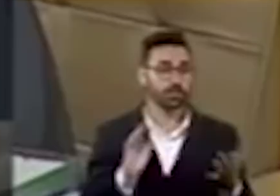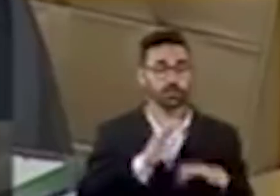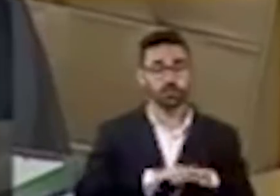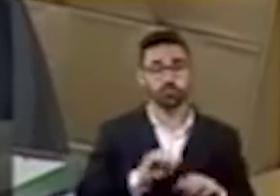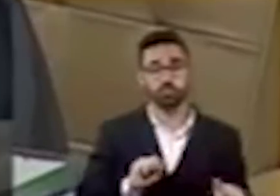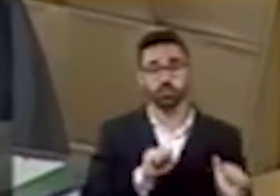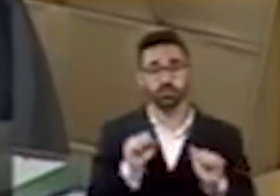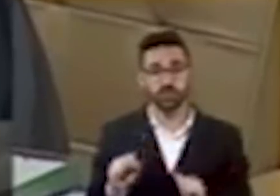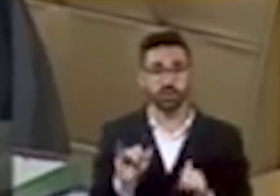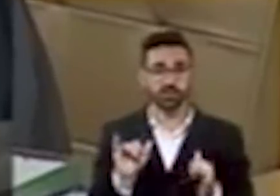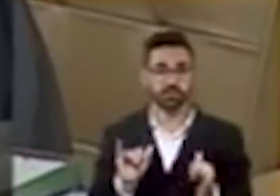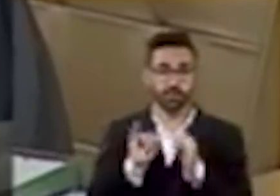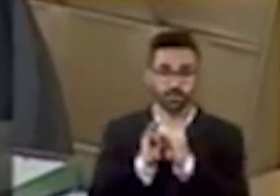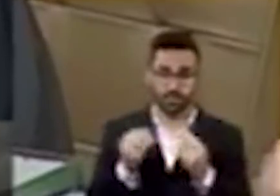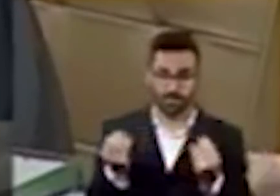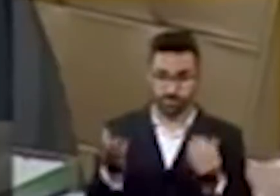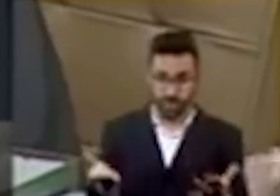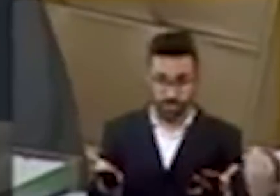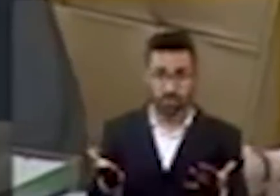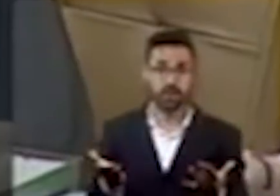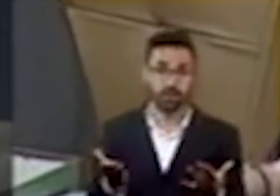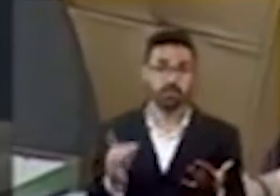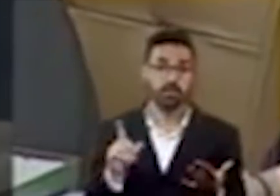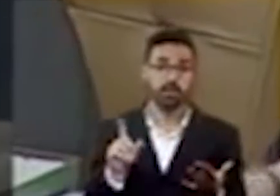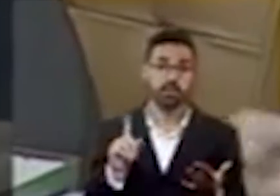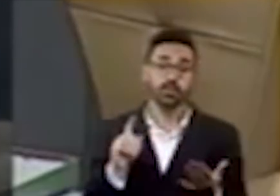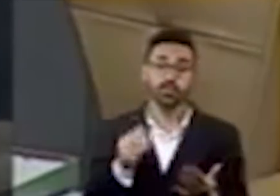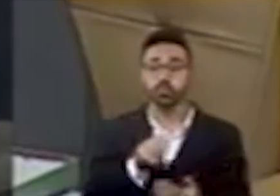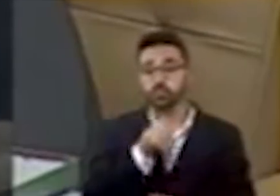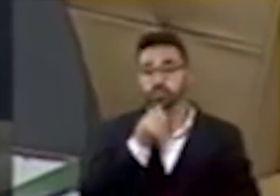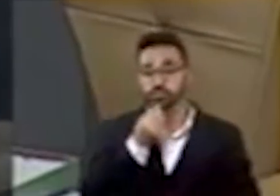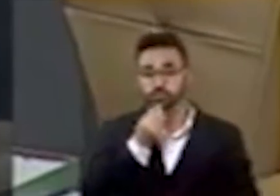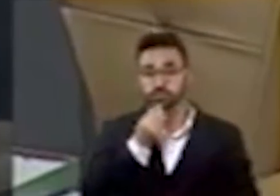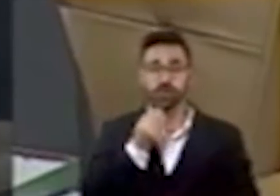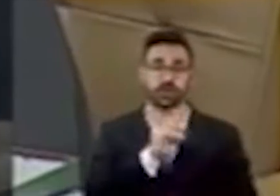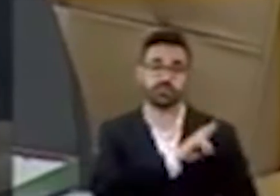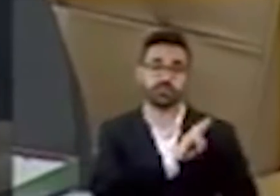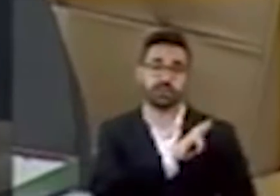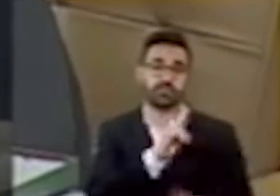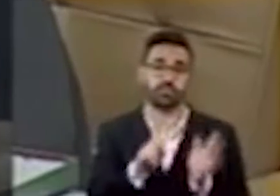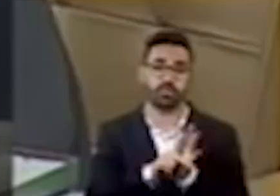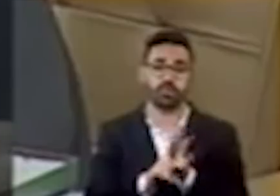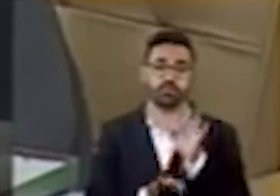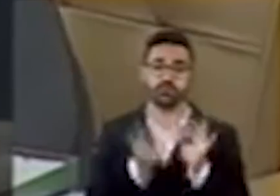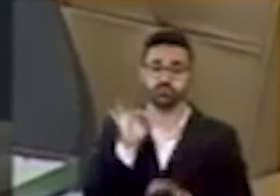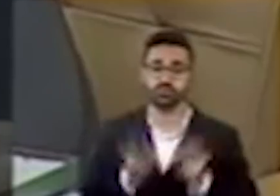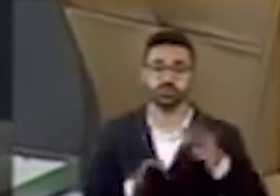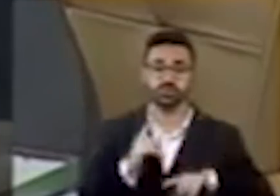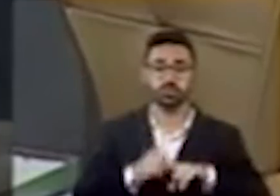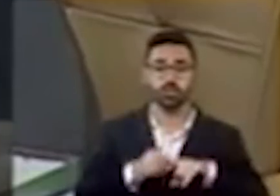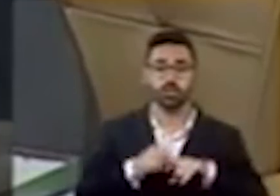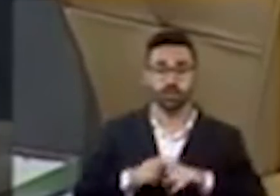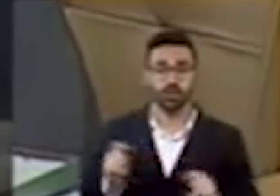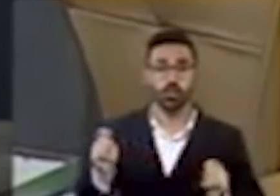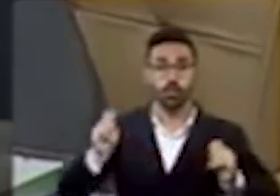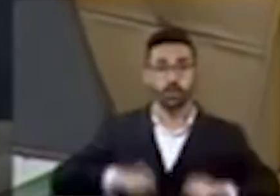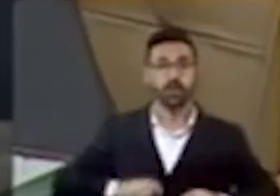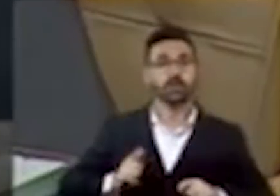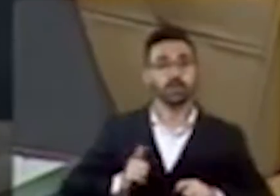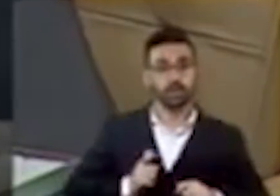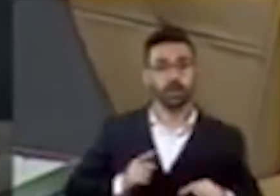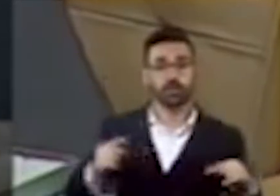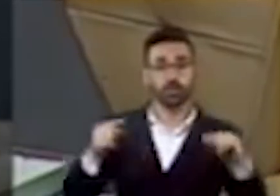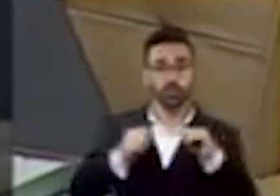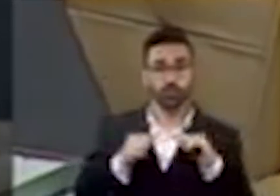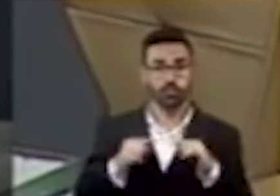indulto deveria estar nas mãos do primeiro magistrado, porque esta competência traria responsabilidades